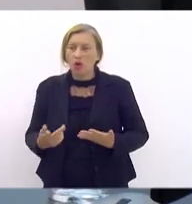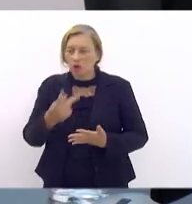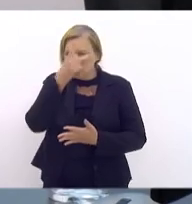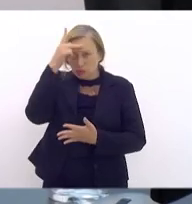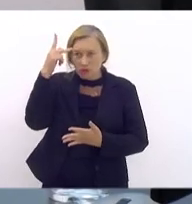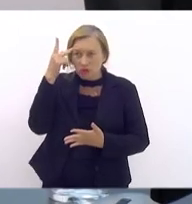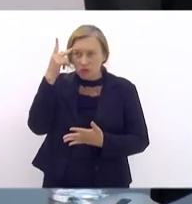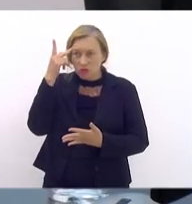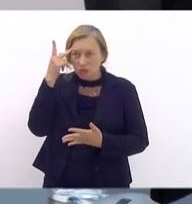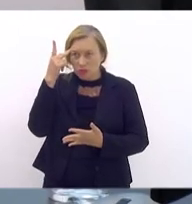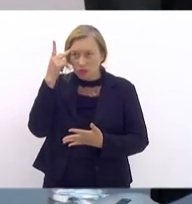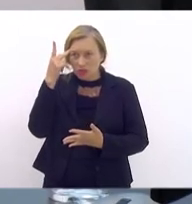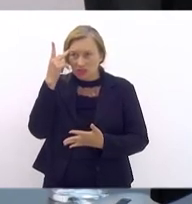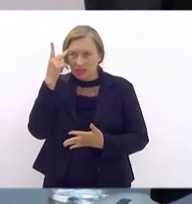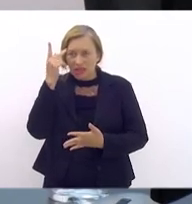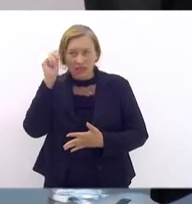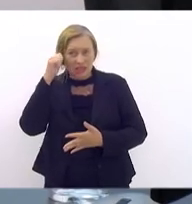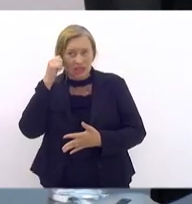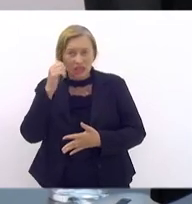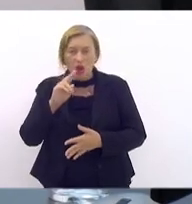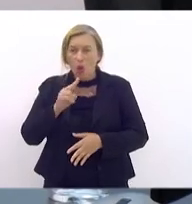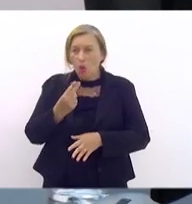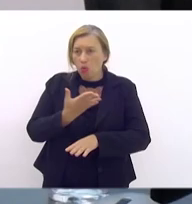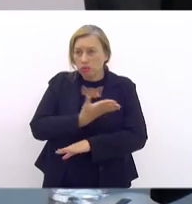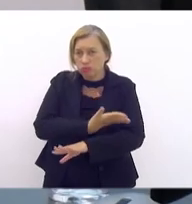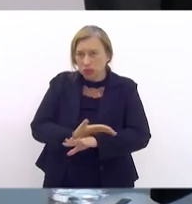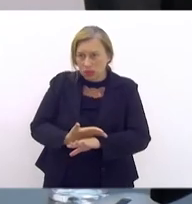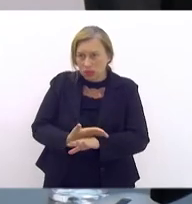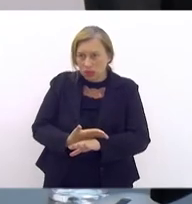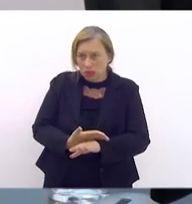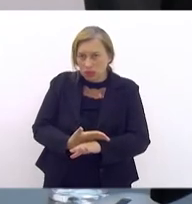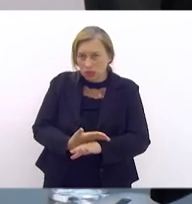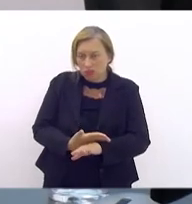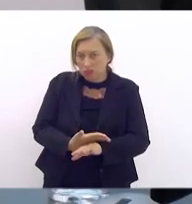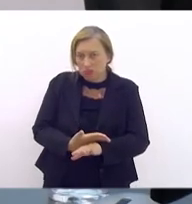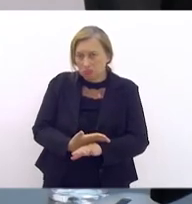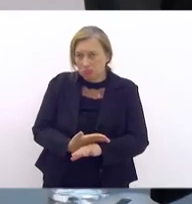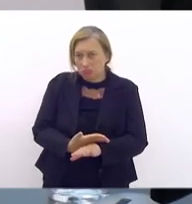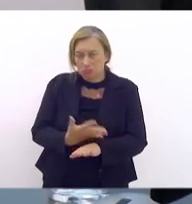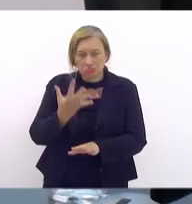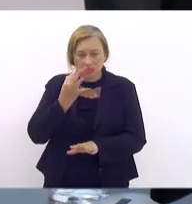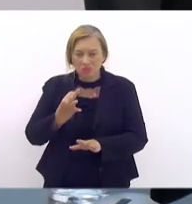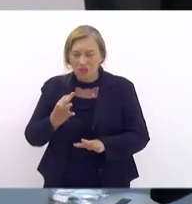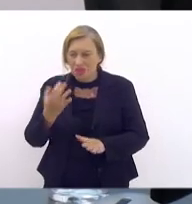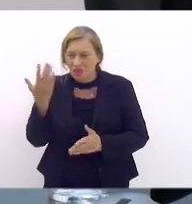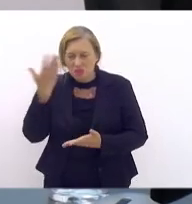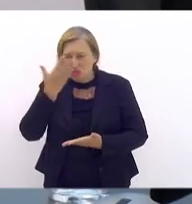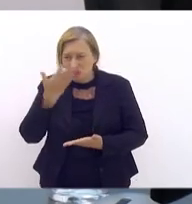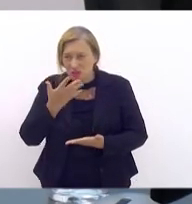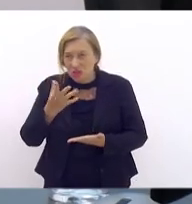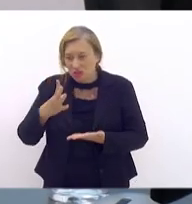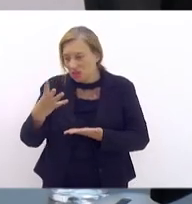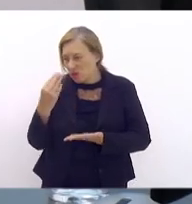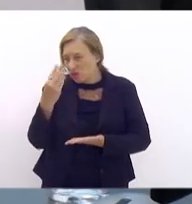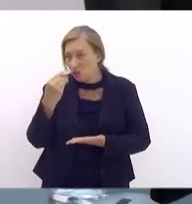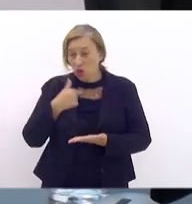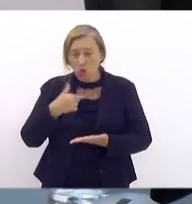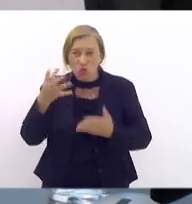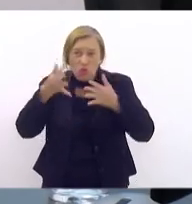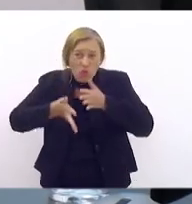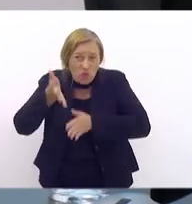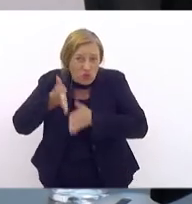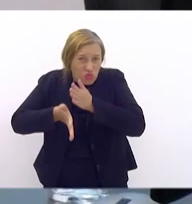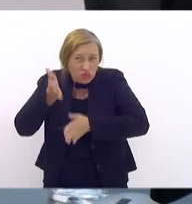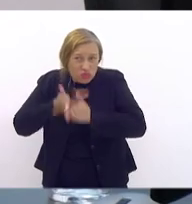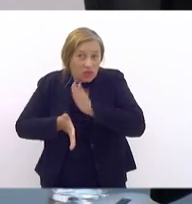se ela er eram negras ou se eras ou se elas eram brancas então eu fiquei confusa e olha que eu não estava